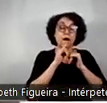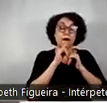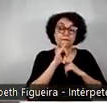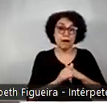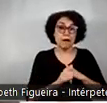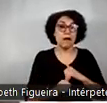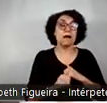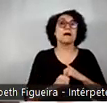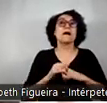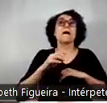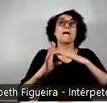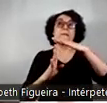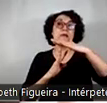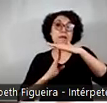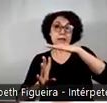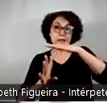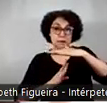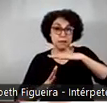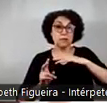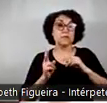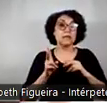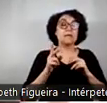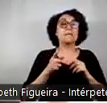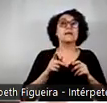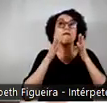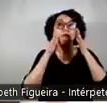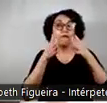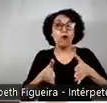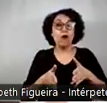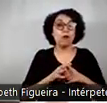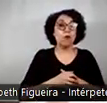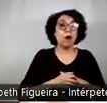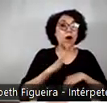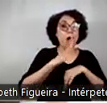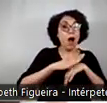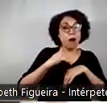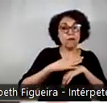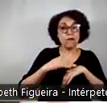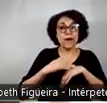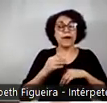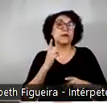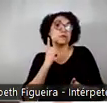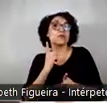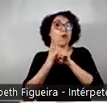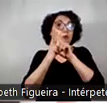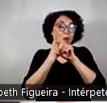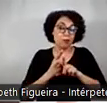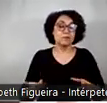afetos. Quem está aqui, né, o que a gente está aqui conversando, né, quem vai ver essa gravação